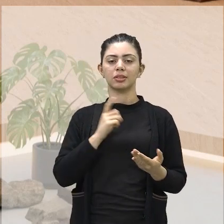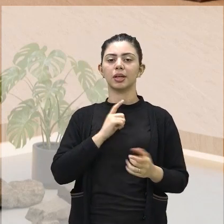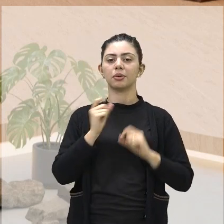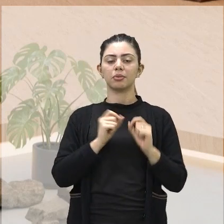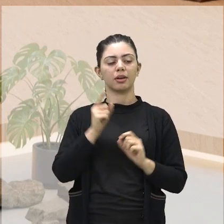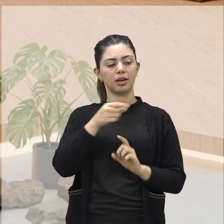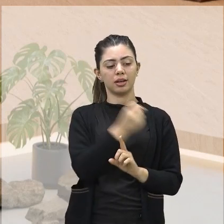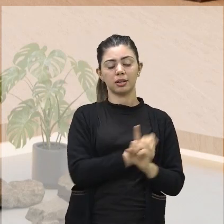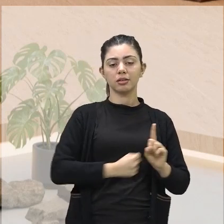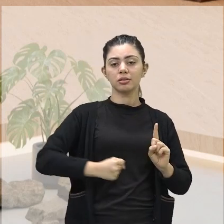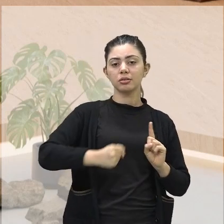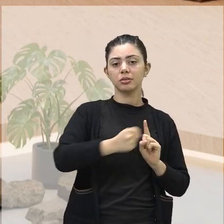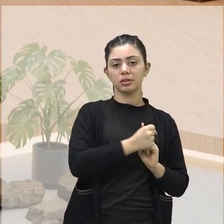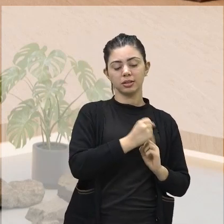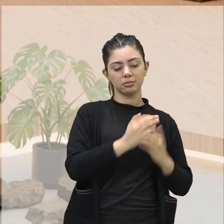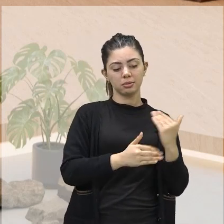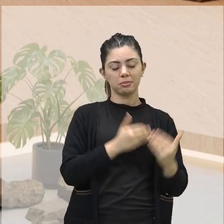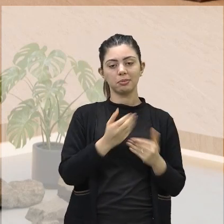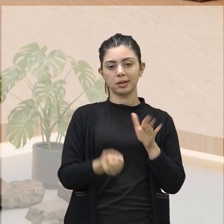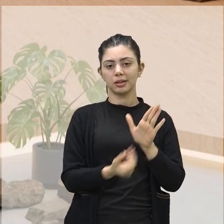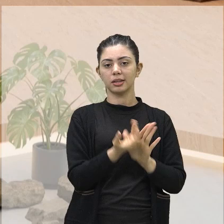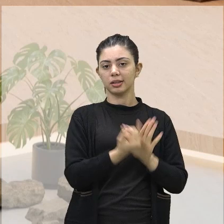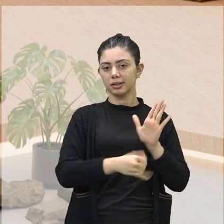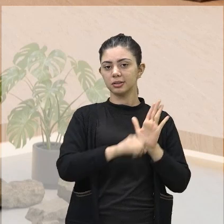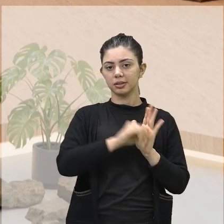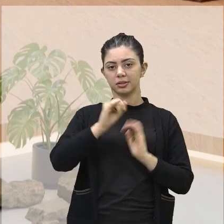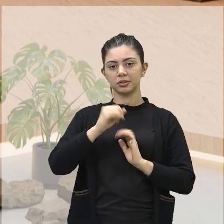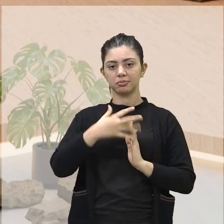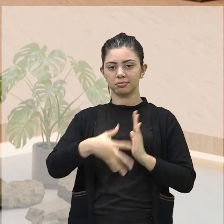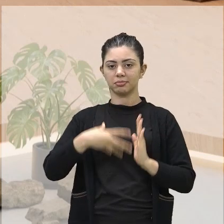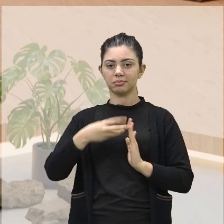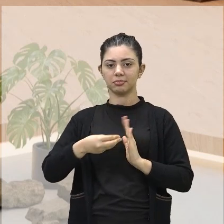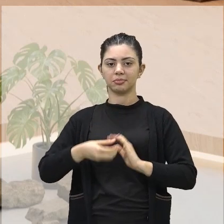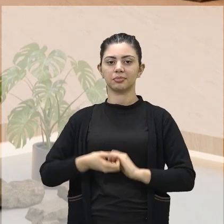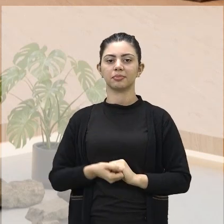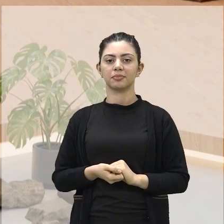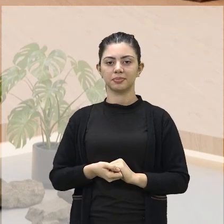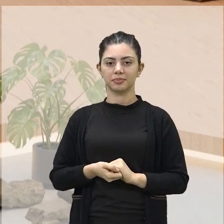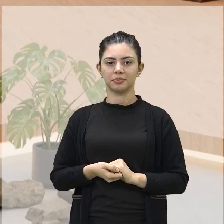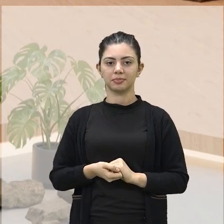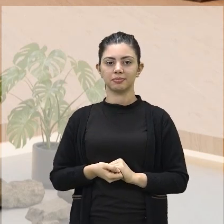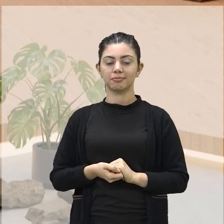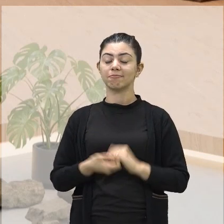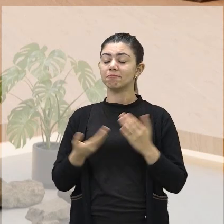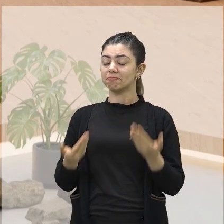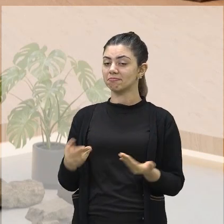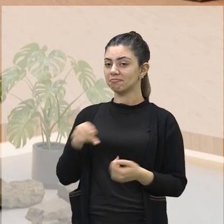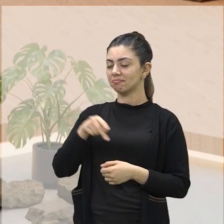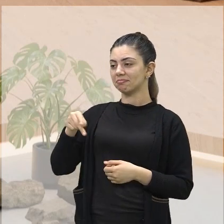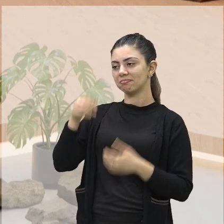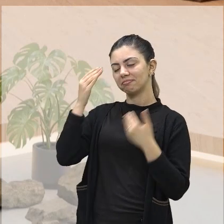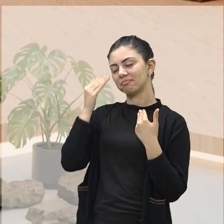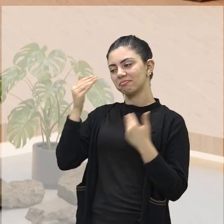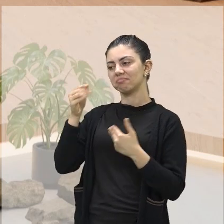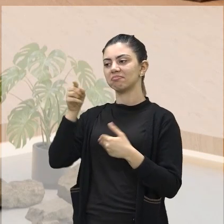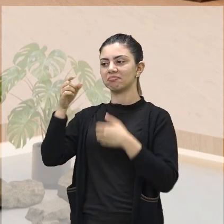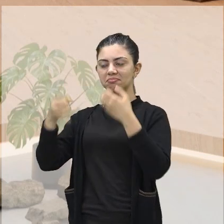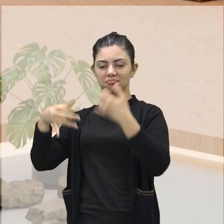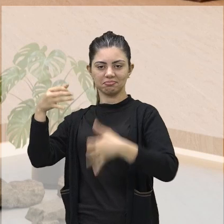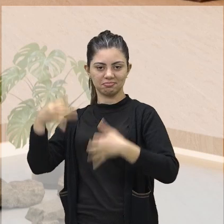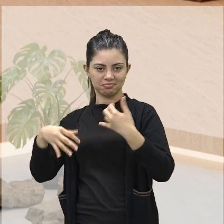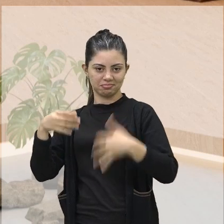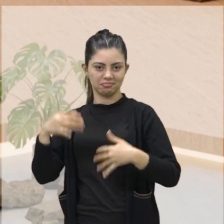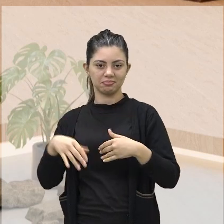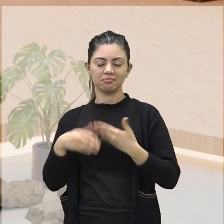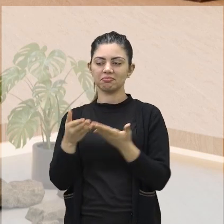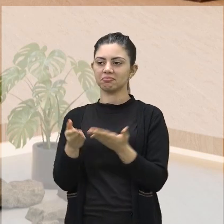social para a construção da identidade amazônica. Professora Michele, muito obrigado pelas contribuições. A